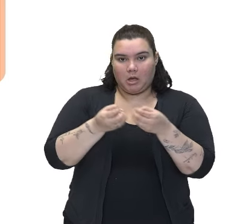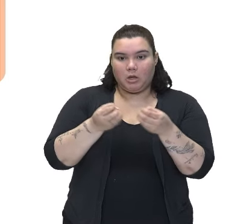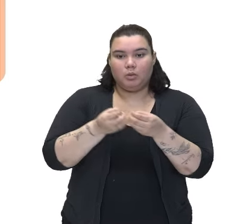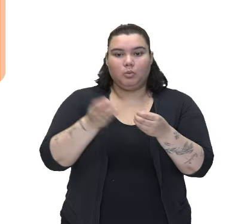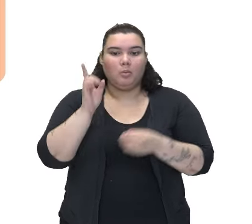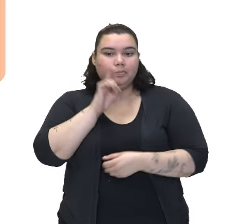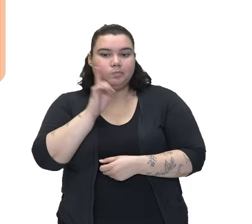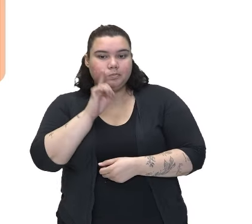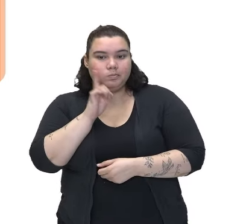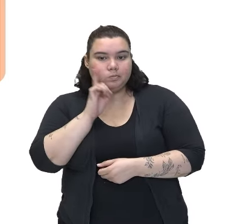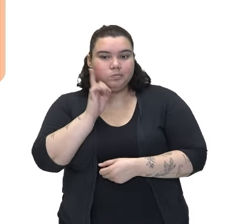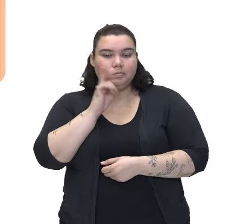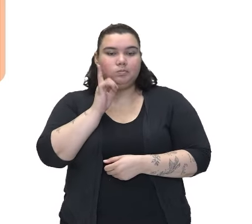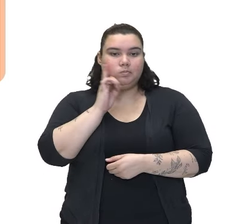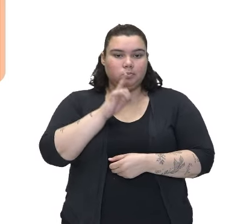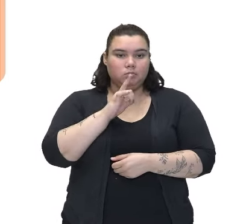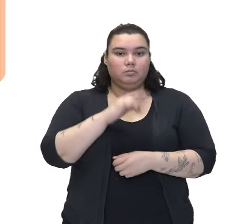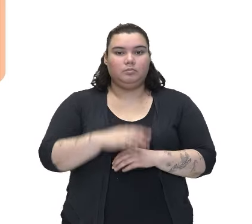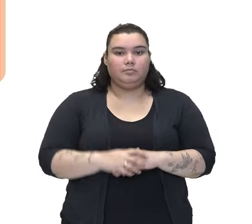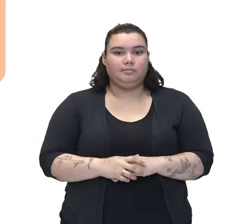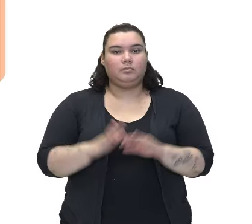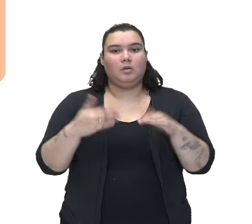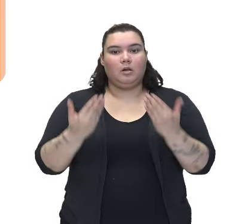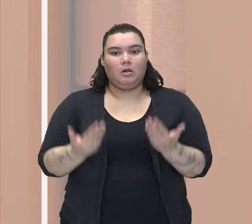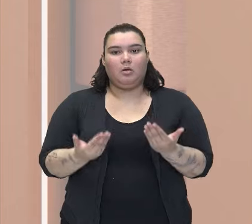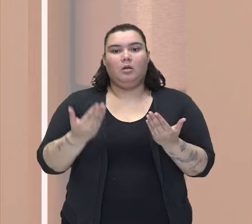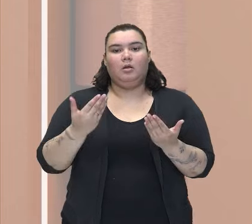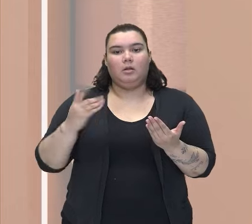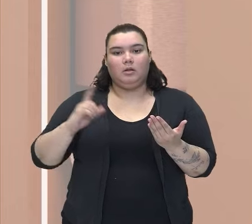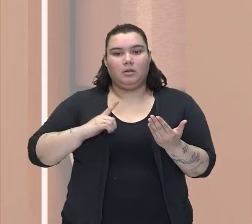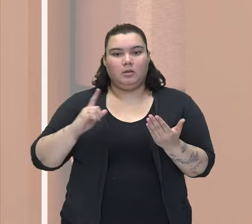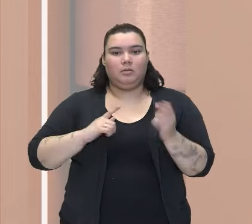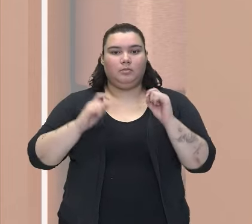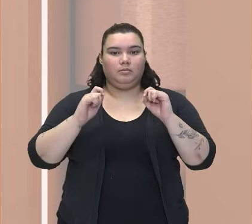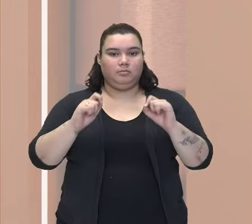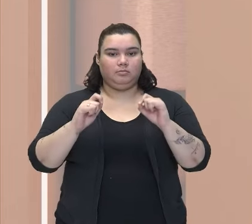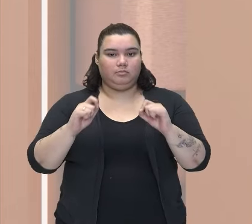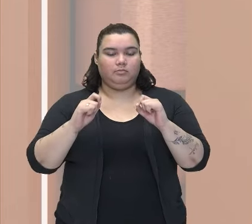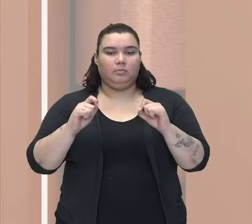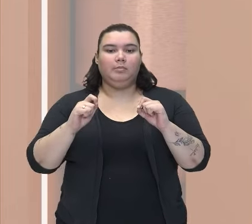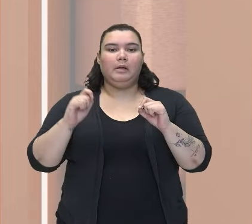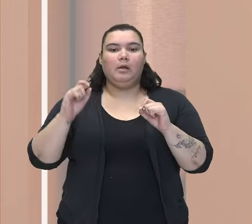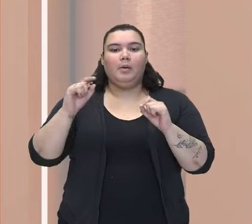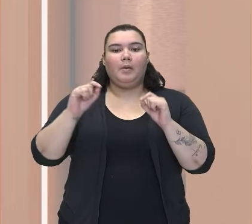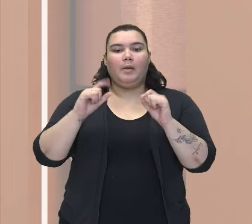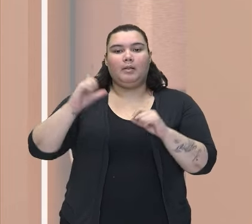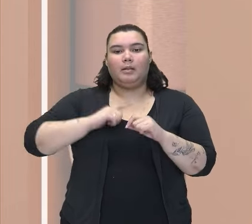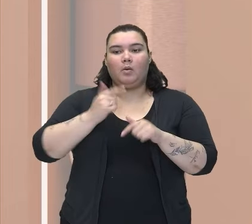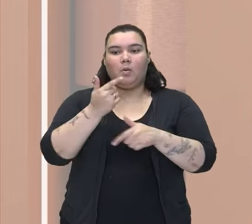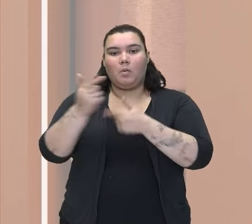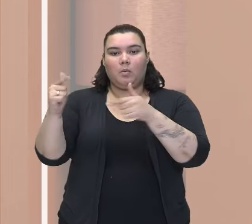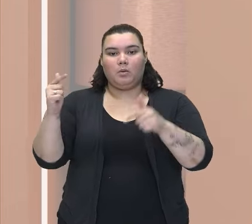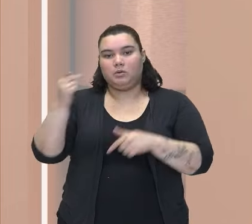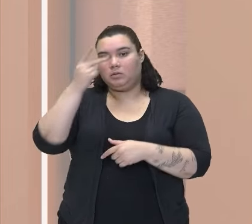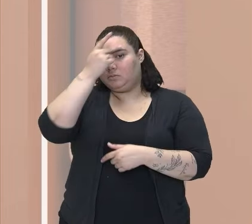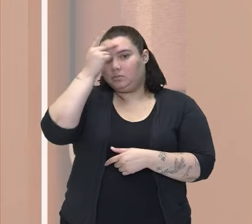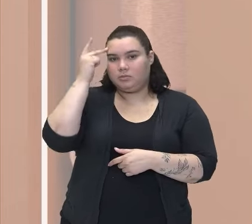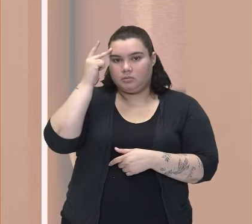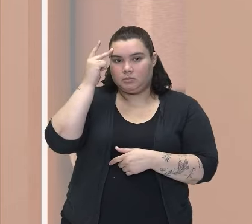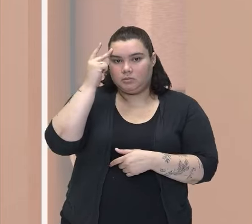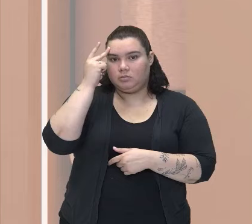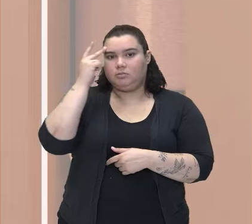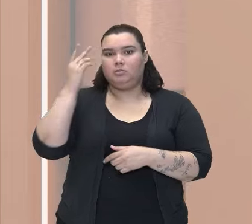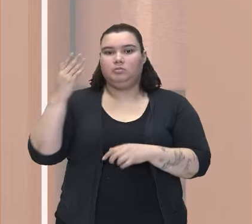os Estados Unidos da América, a gente acaba chamando muito a atenção de várias pessoas e acabam